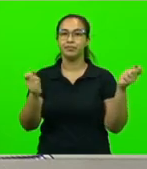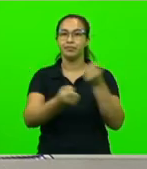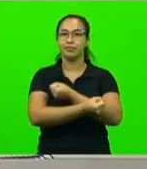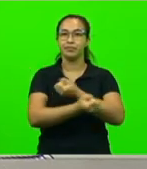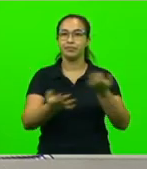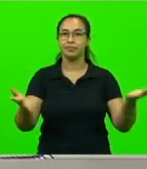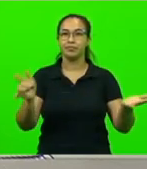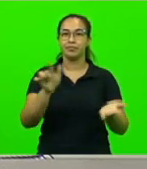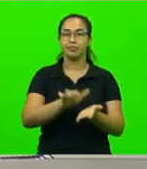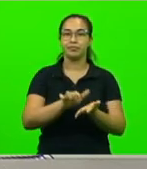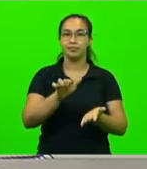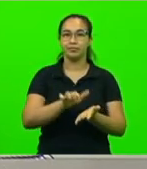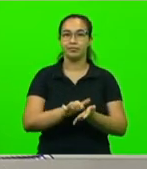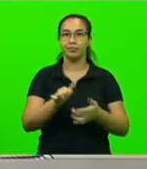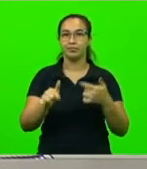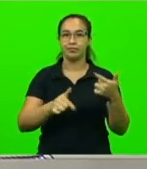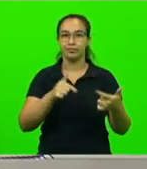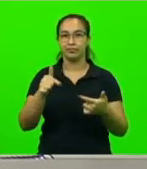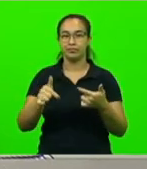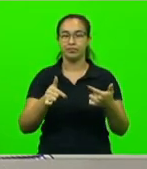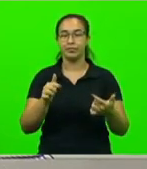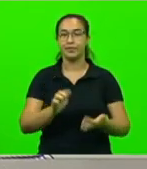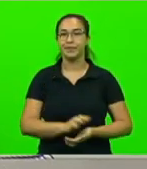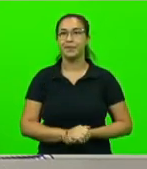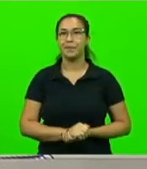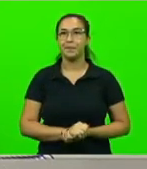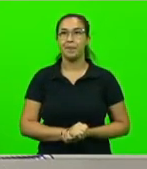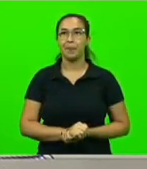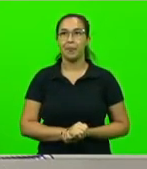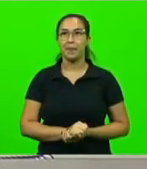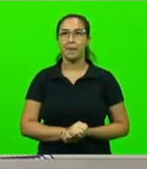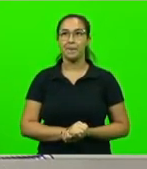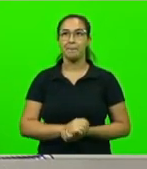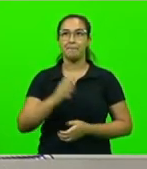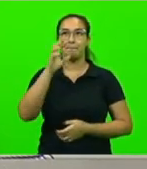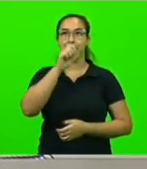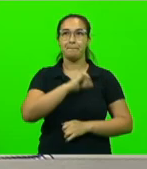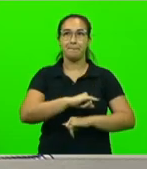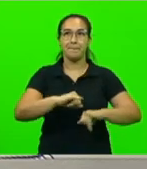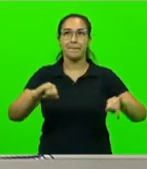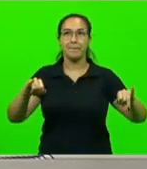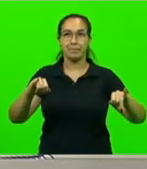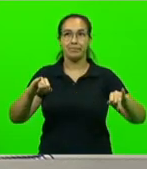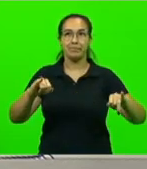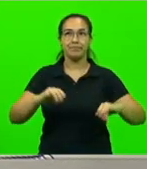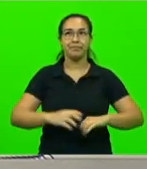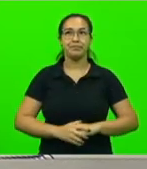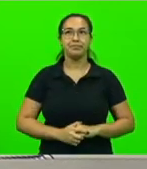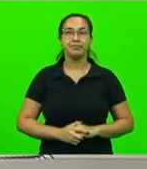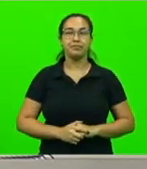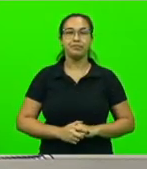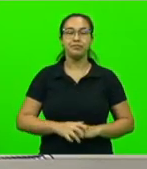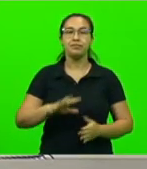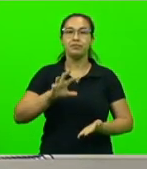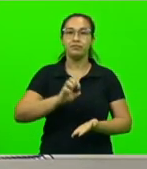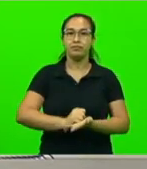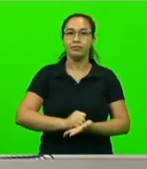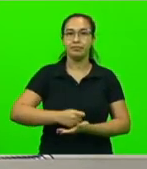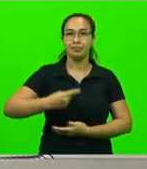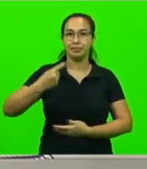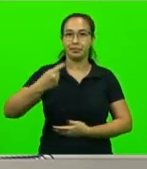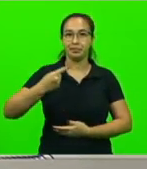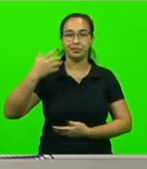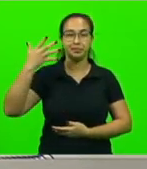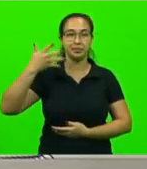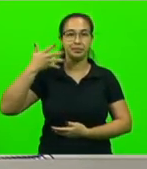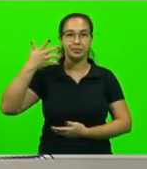à distribuição do expediente. Breves comunicações. Inscrito para falar, em primeiro lugar,